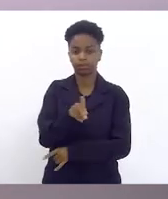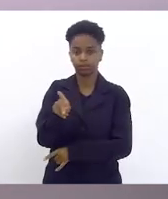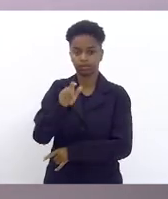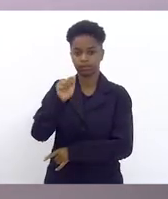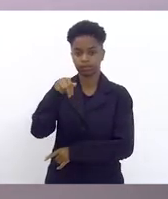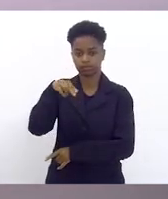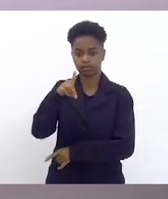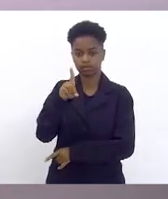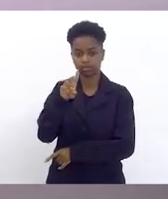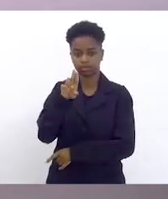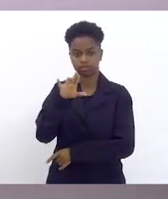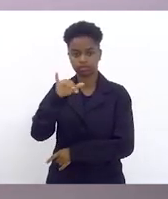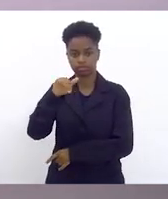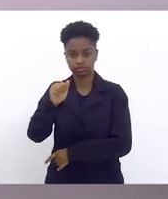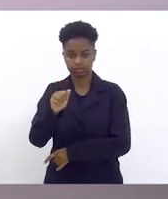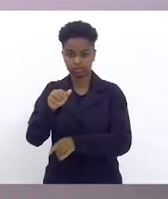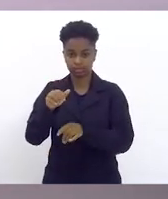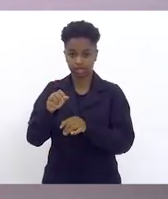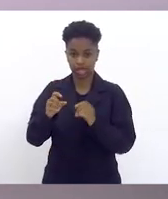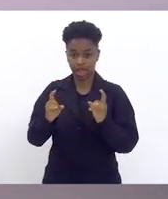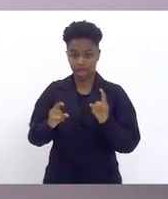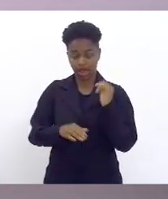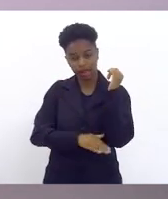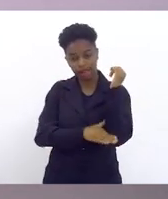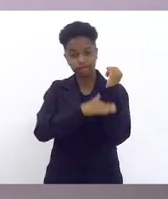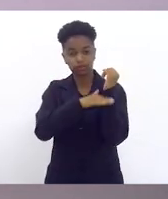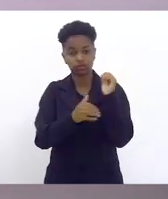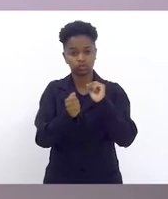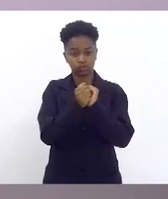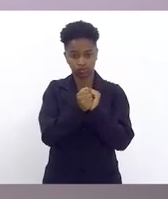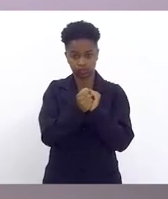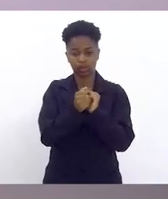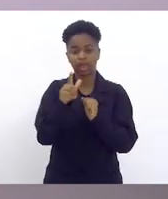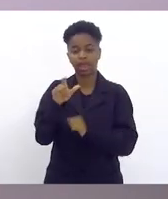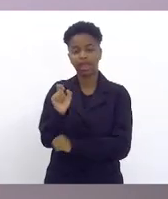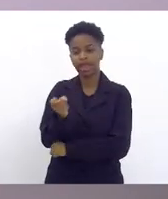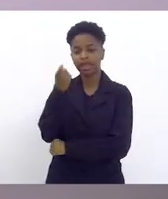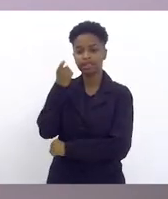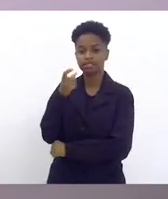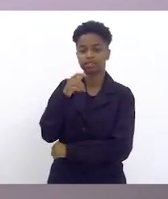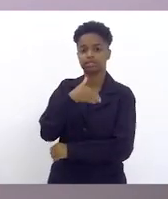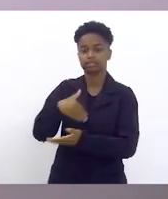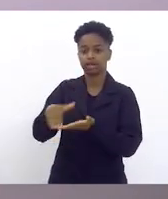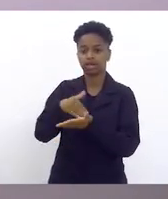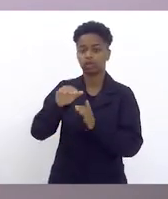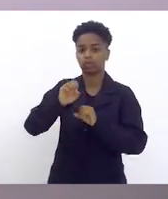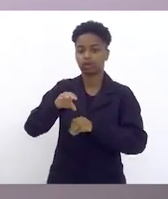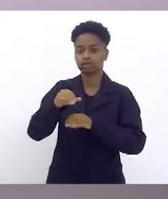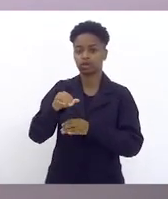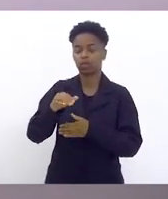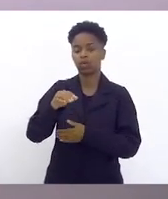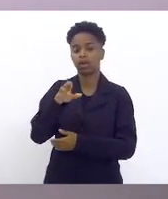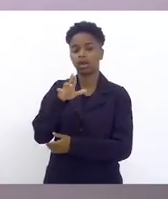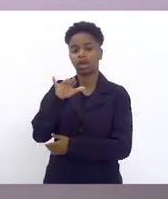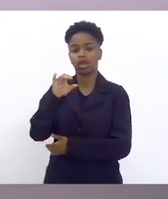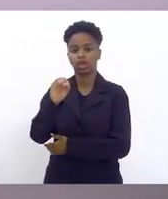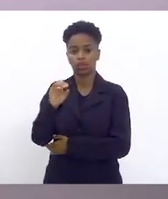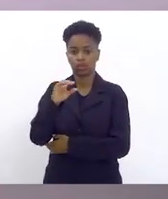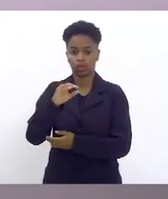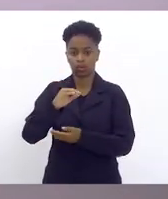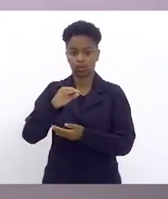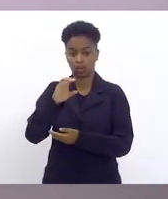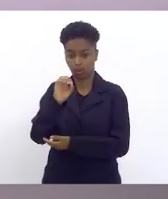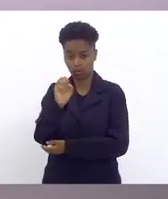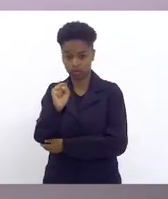Andréia Machado que subiu comigo no elevador ex-secretário de Educação de Rio das Ostras do